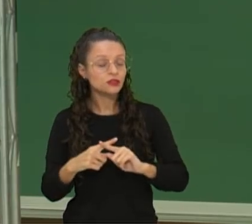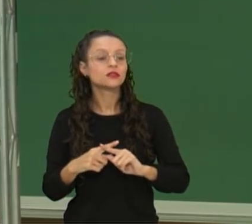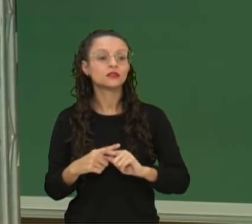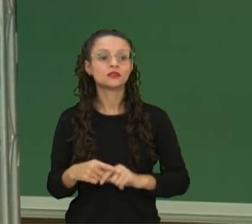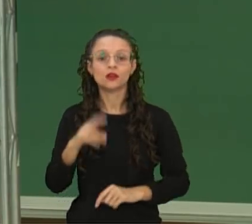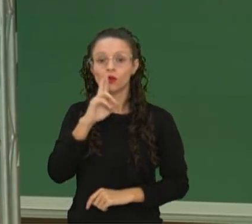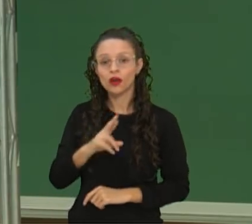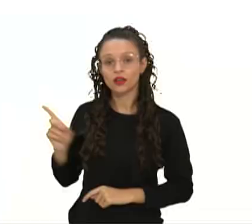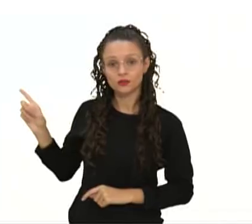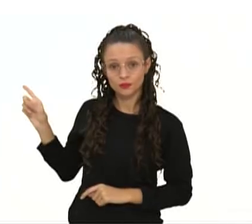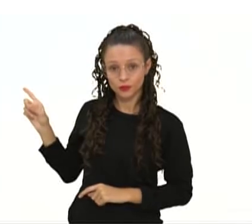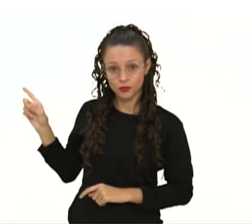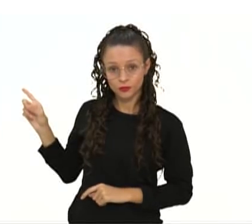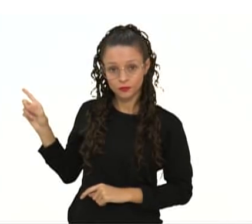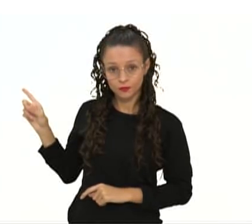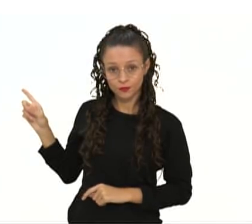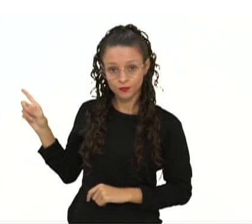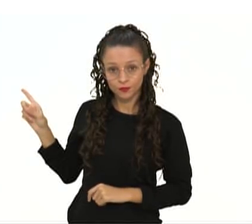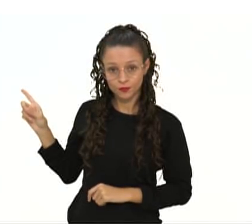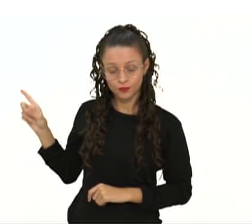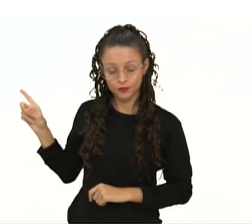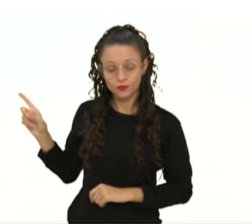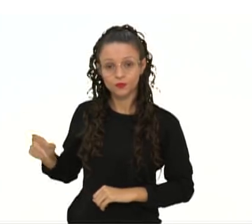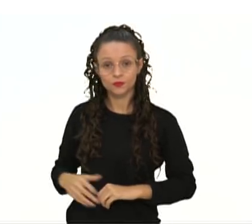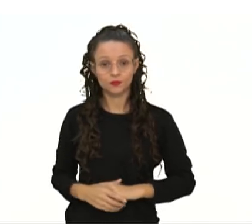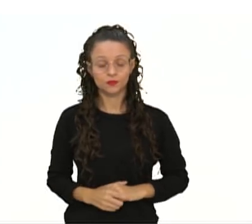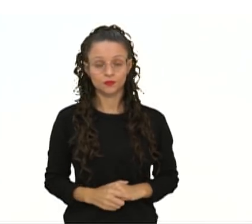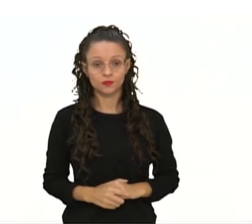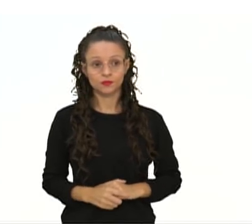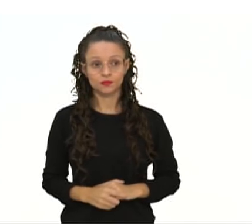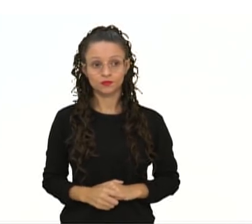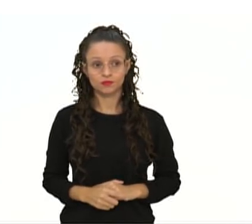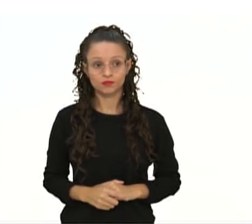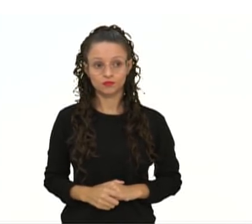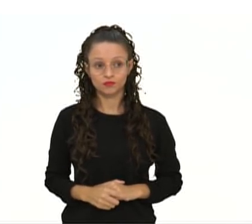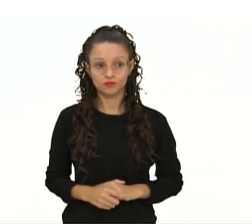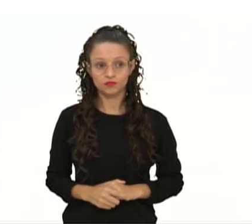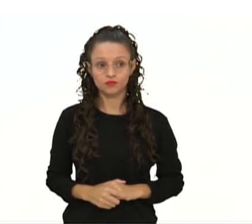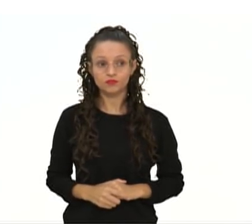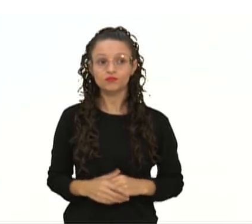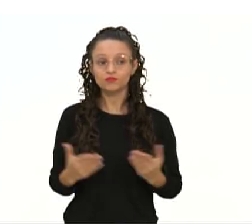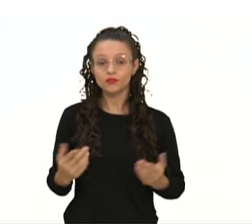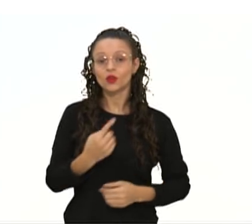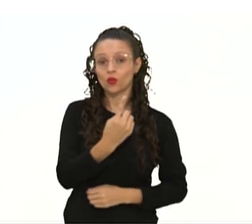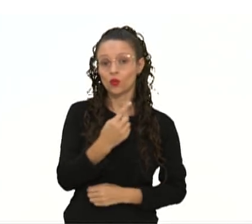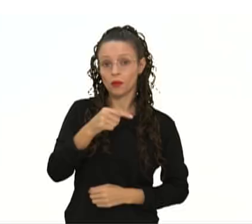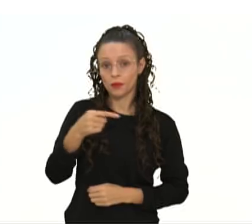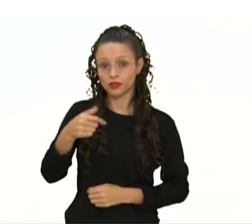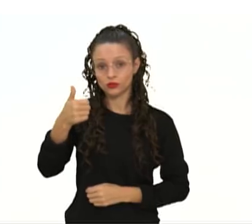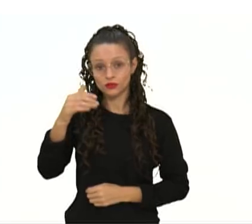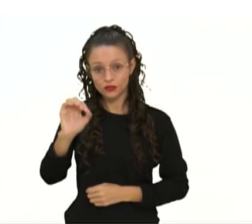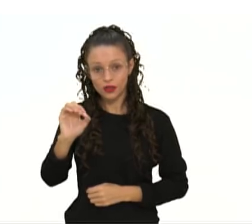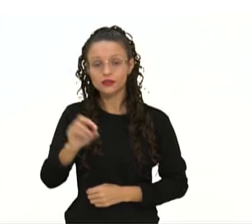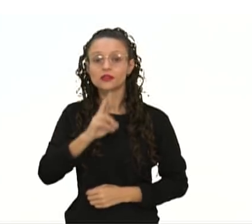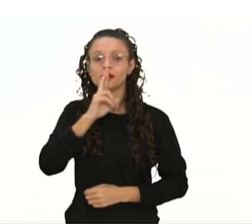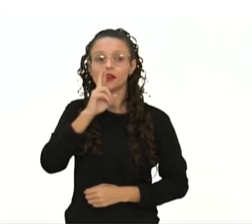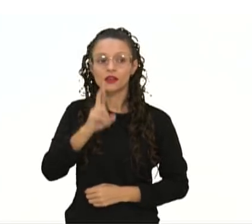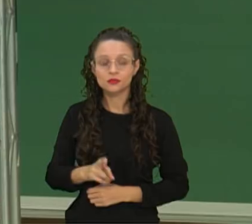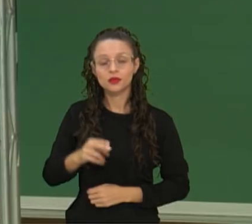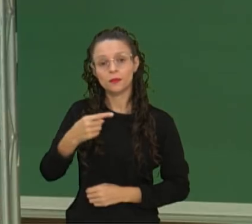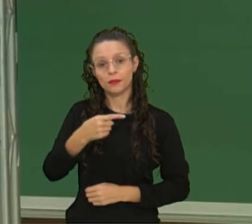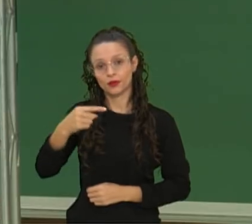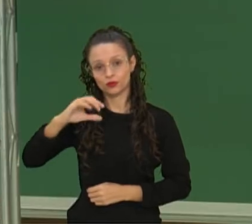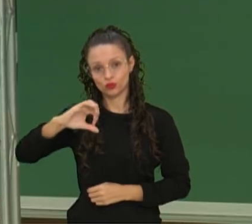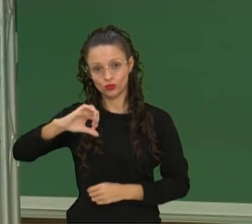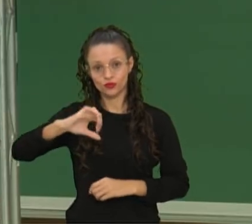ter isso daqui. 1 menos 2 vezes 5. 2 vezes 5, 10. Então, 1 menos 10, resultado, menos